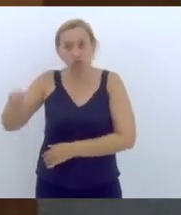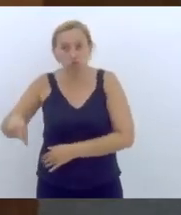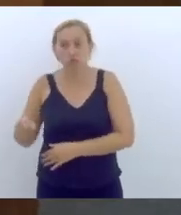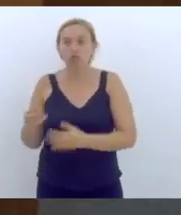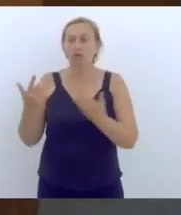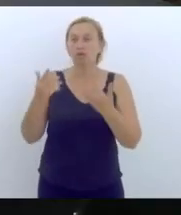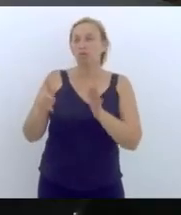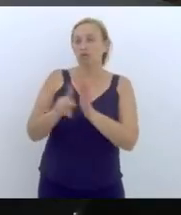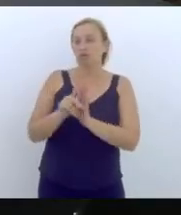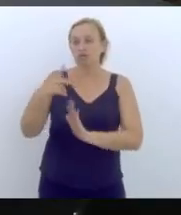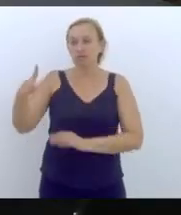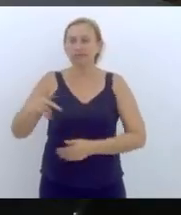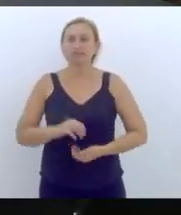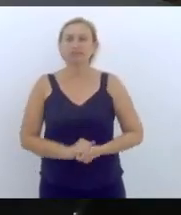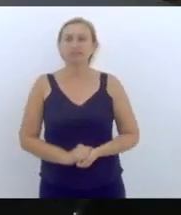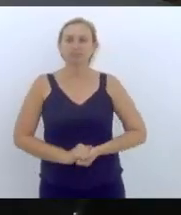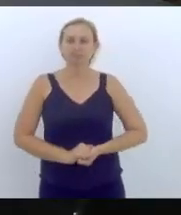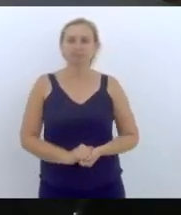dela.